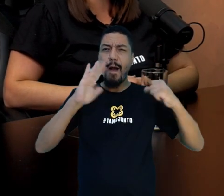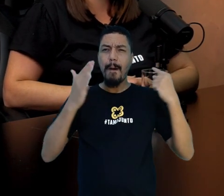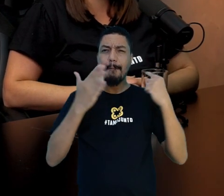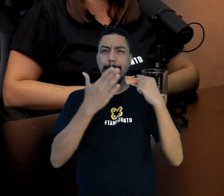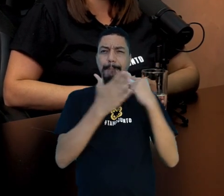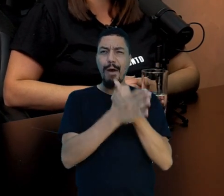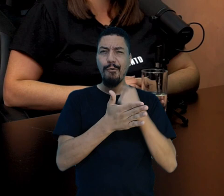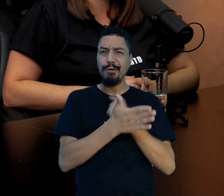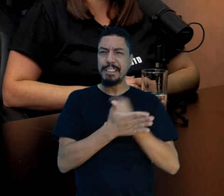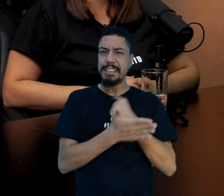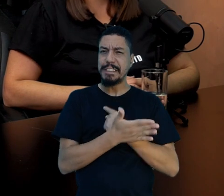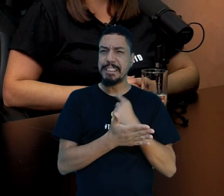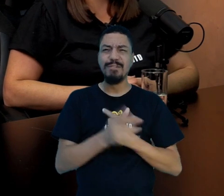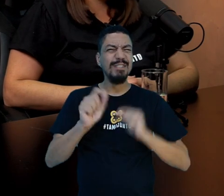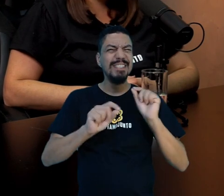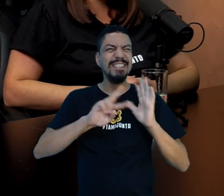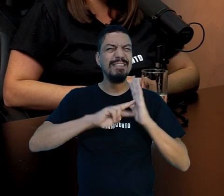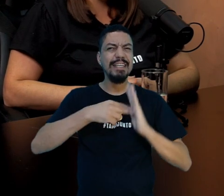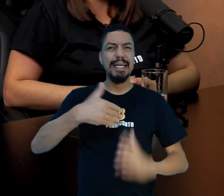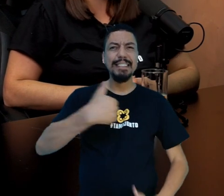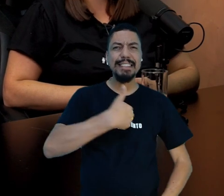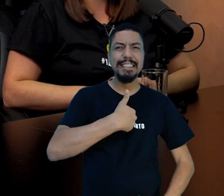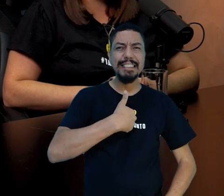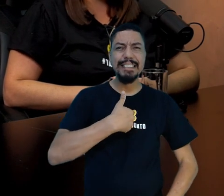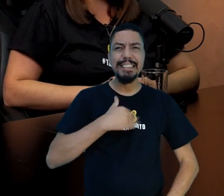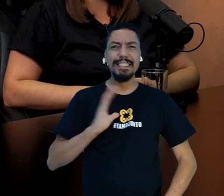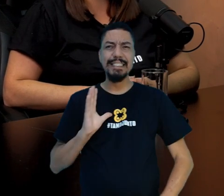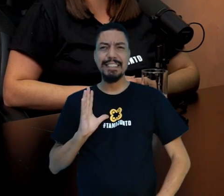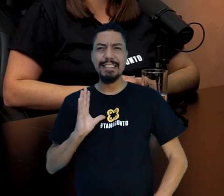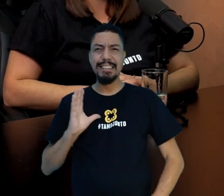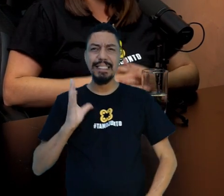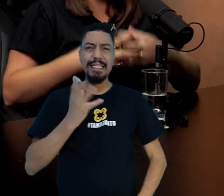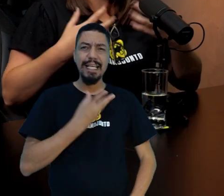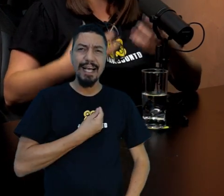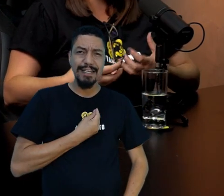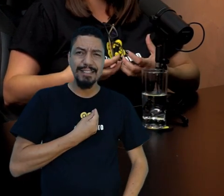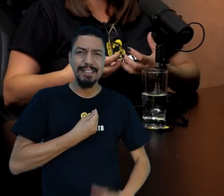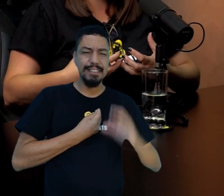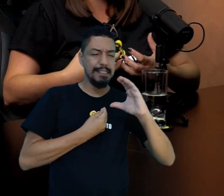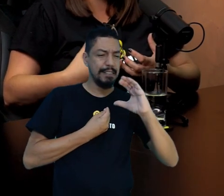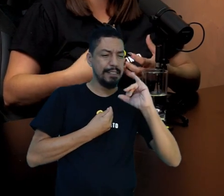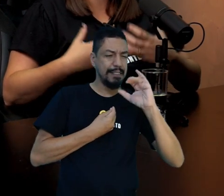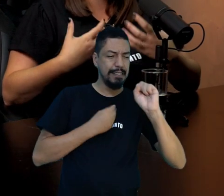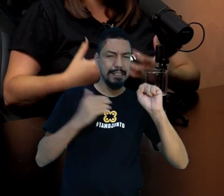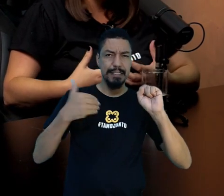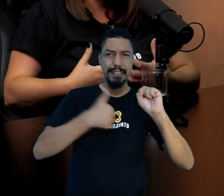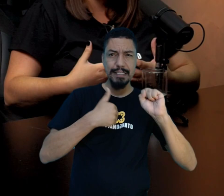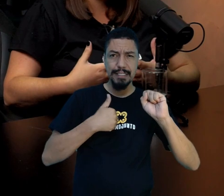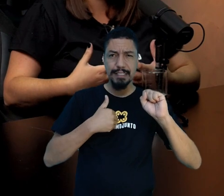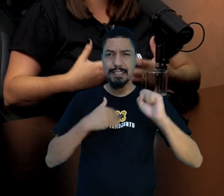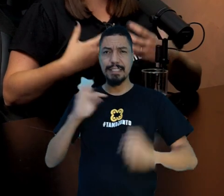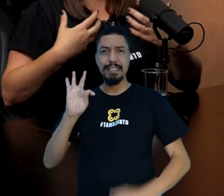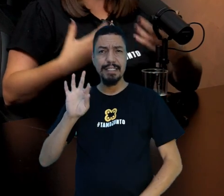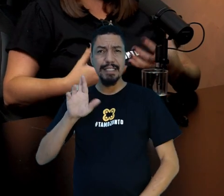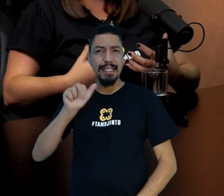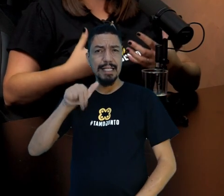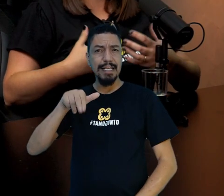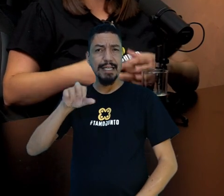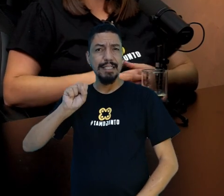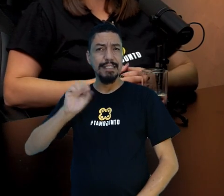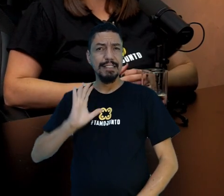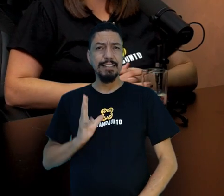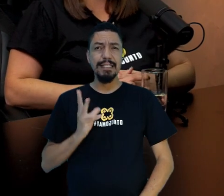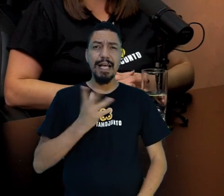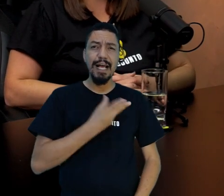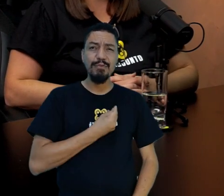recebi desde então foi: o que é cis e o que é trans? Eu pensei, tá na concepção, tá claro para mim, mas